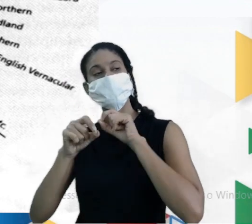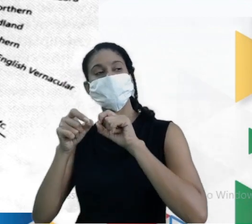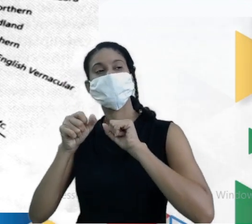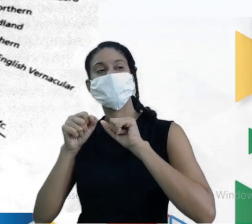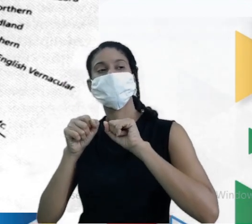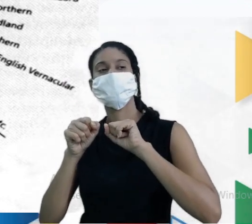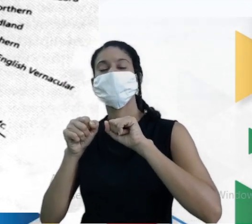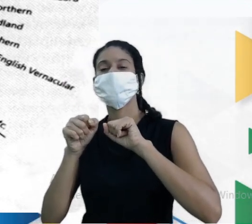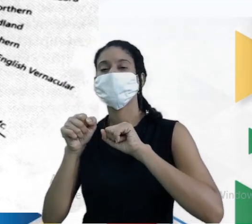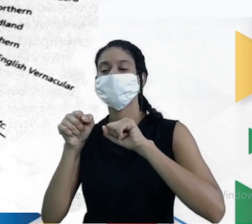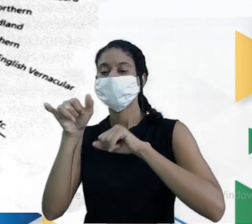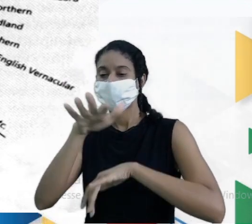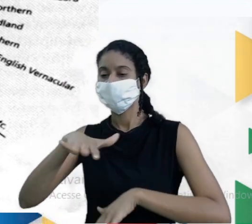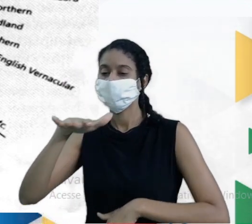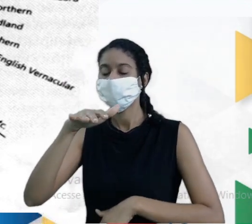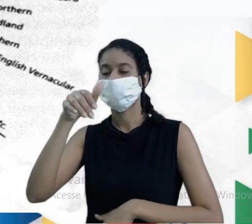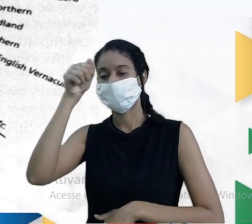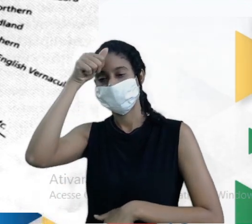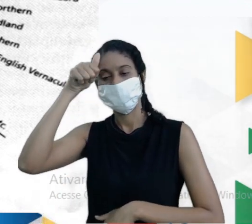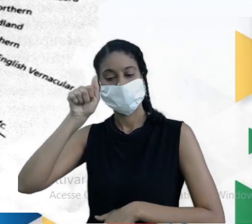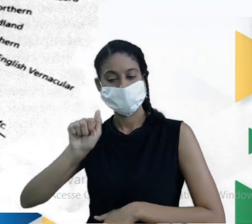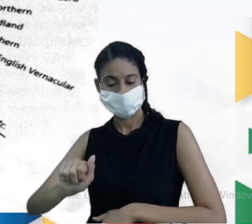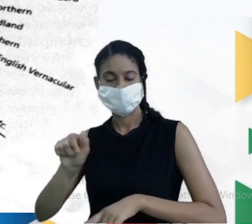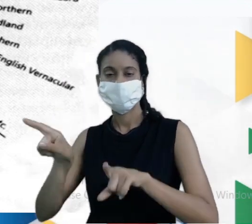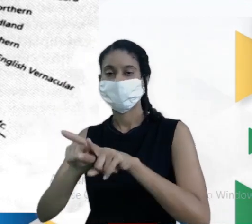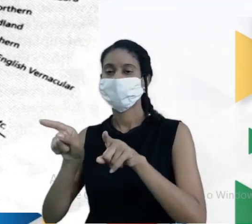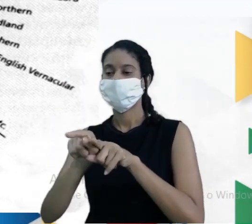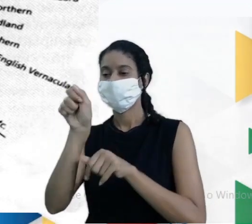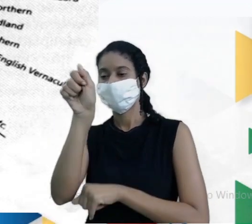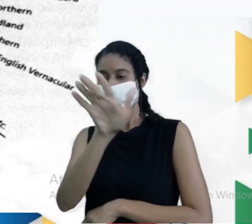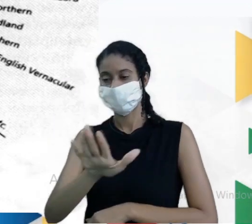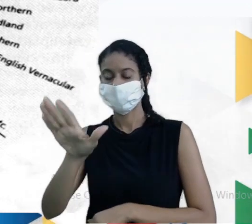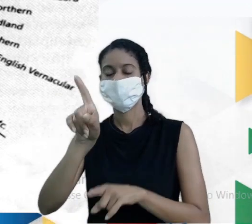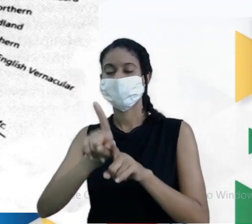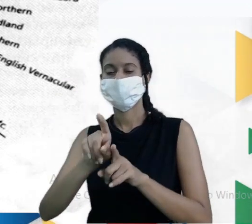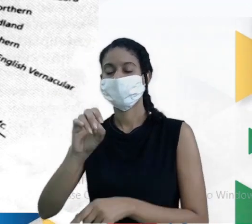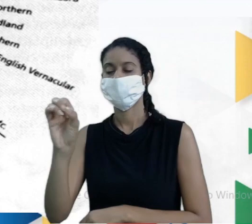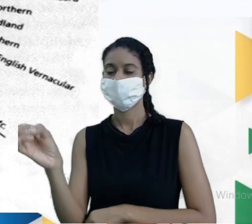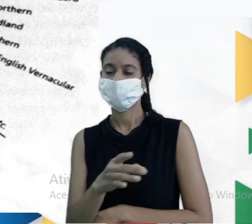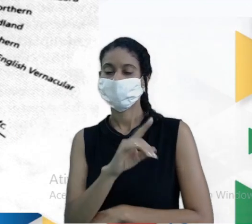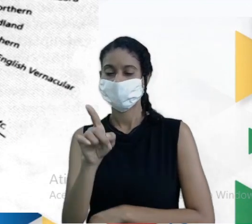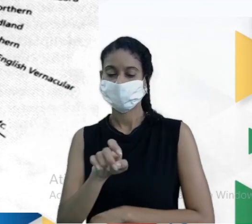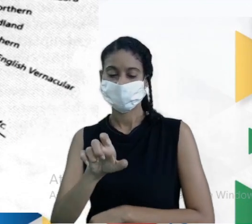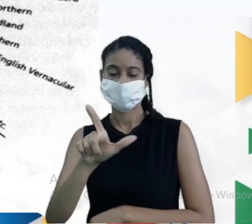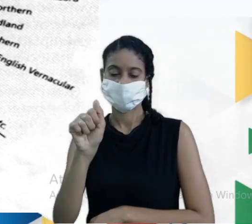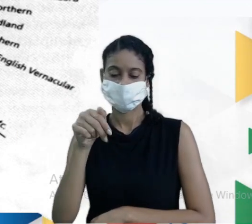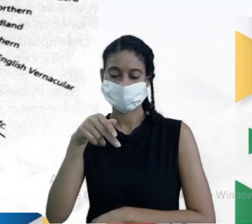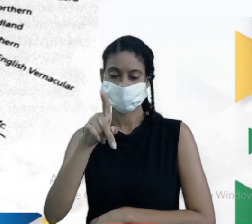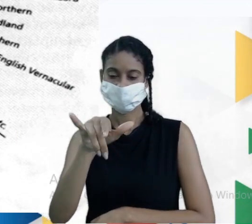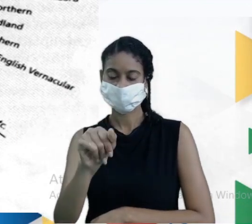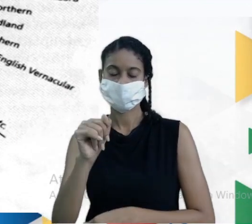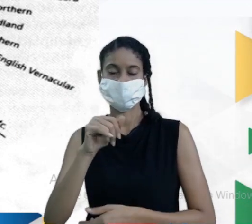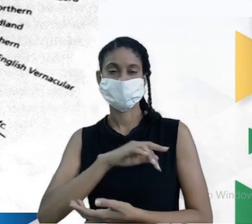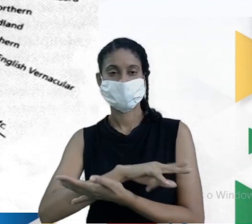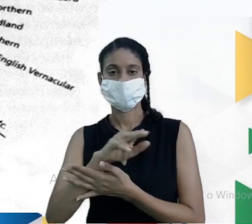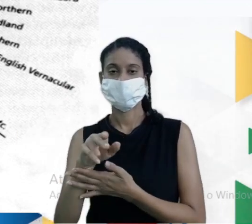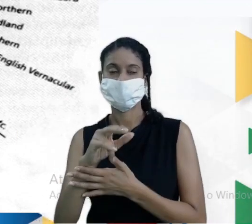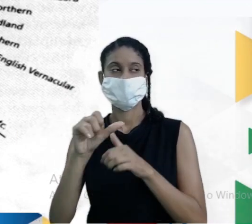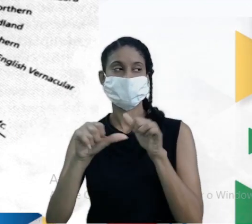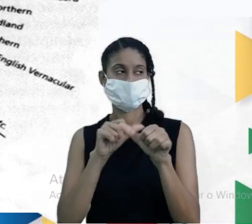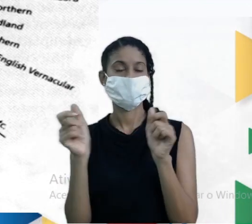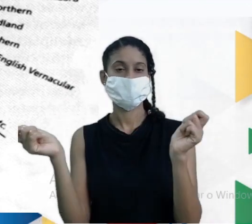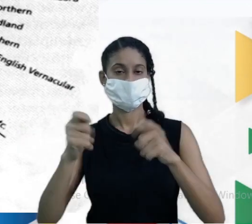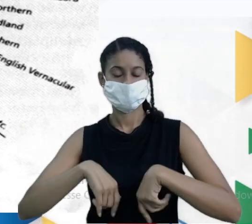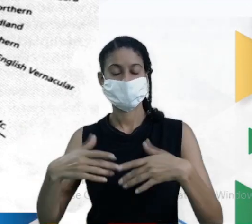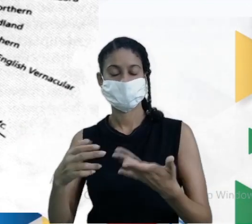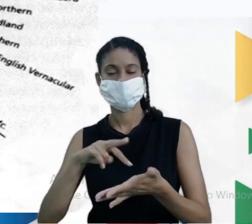continente africano, o continente asiático, Nova Zelândia e todas as variações possíveis. Isso quer dizer que o inglês